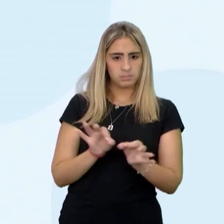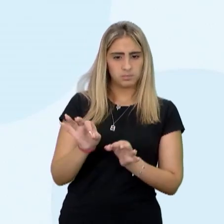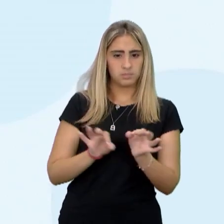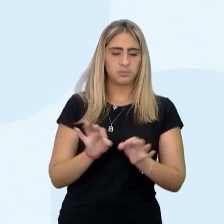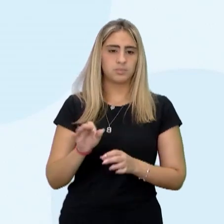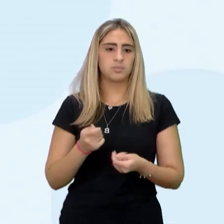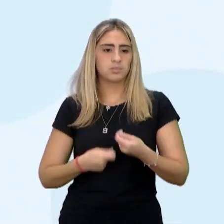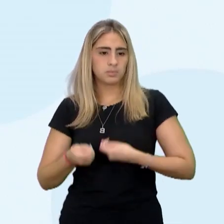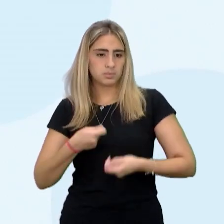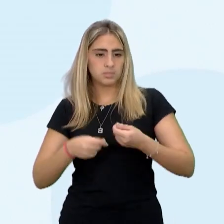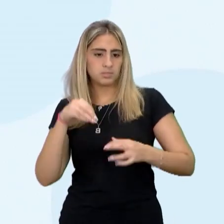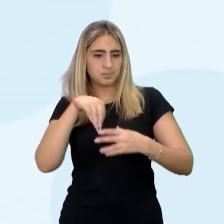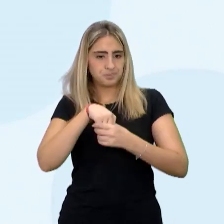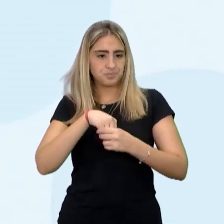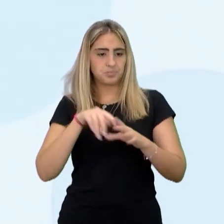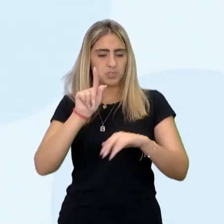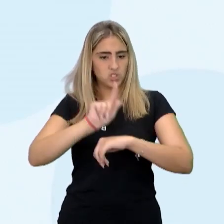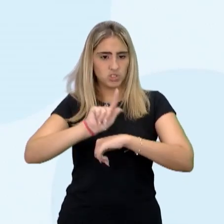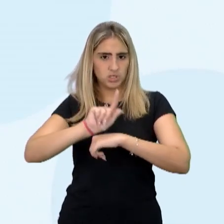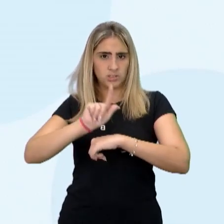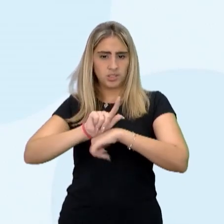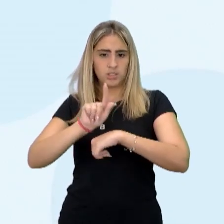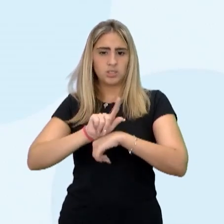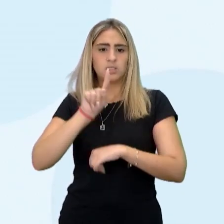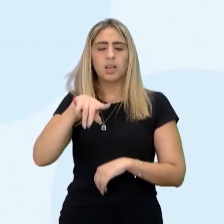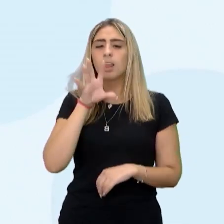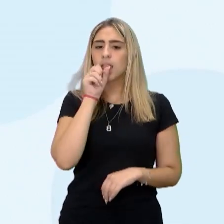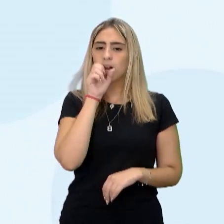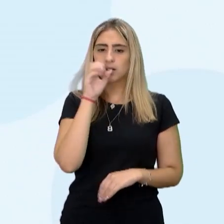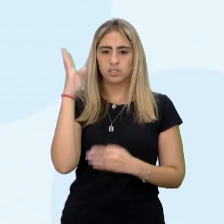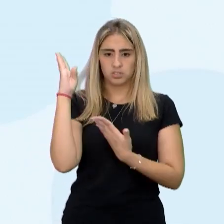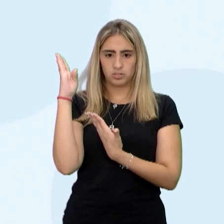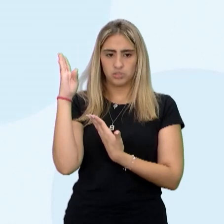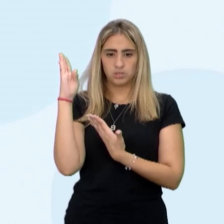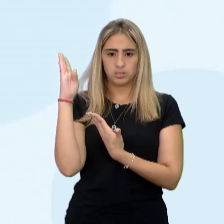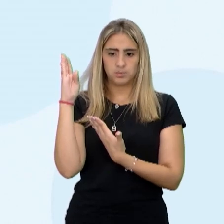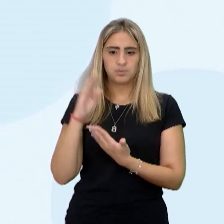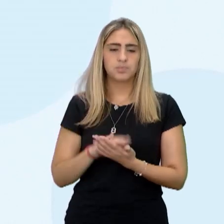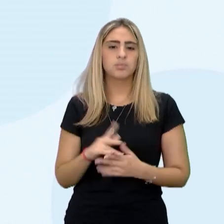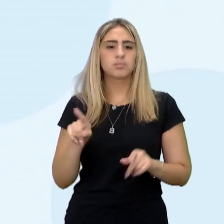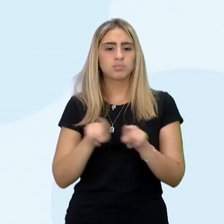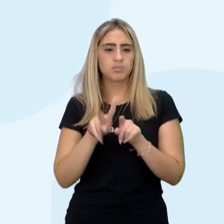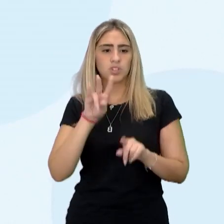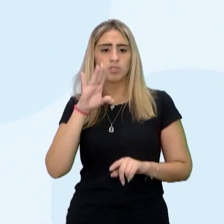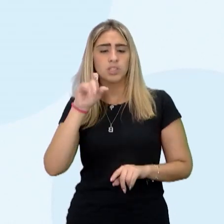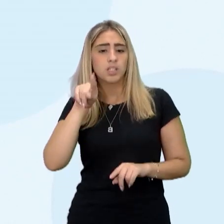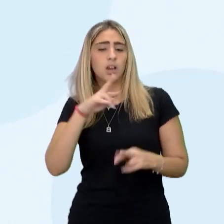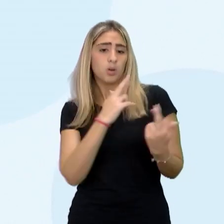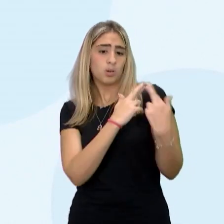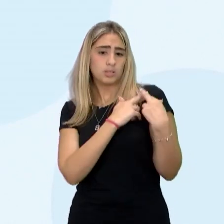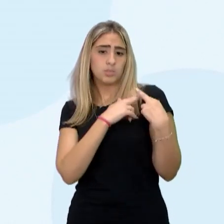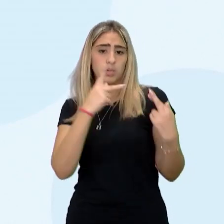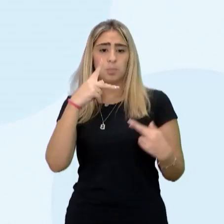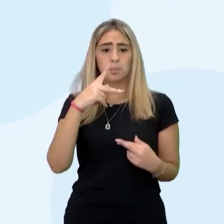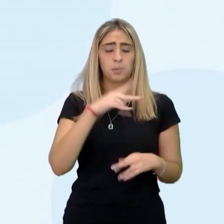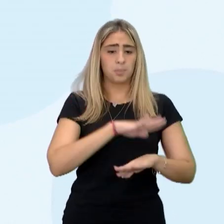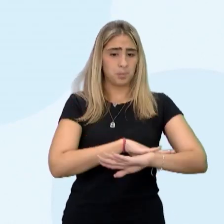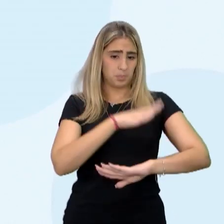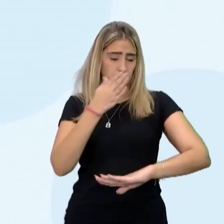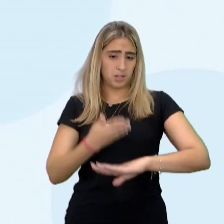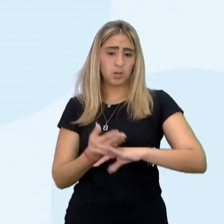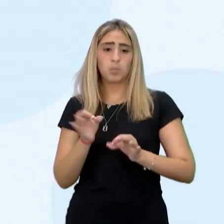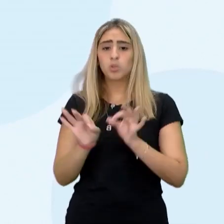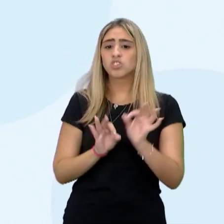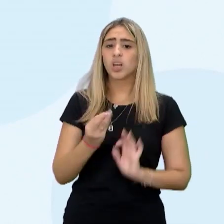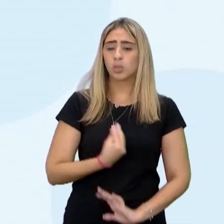e administrativas entre o trio gestor, que é essa linha laranja, e o vice, ele também é o responsável no PEN pelo projeto de